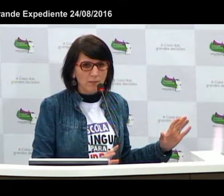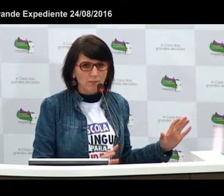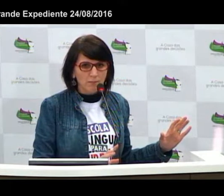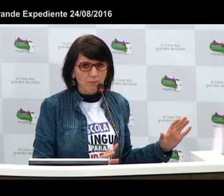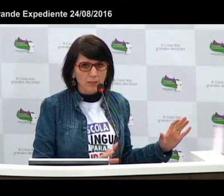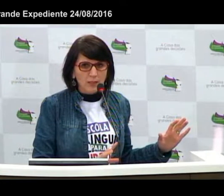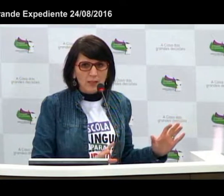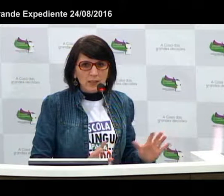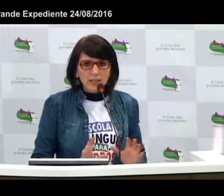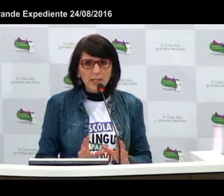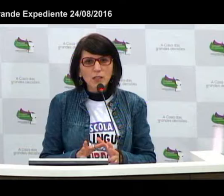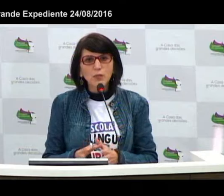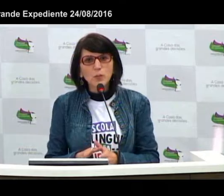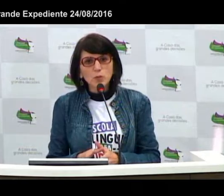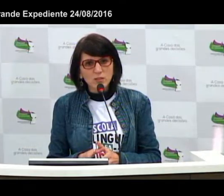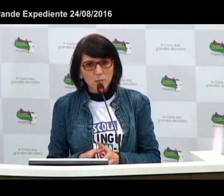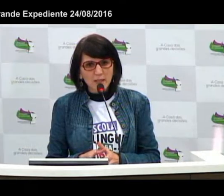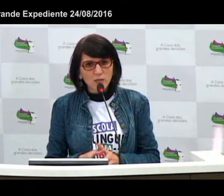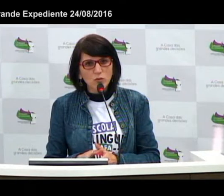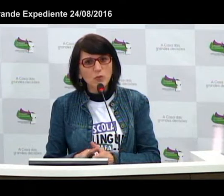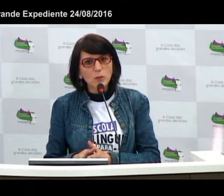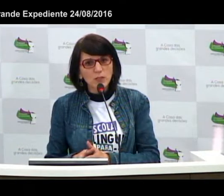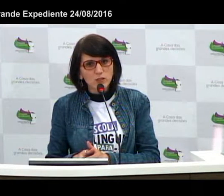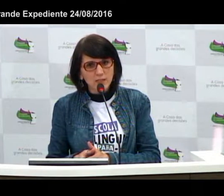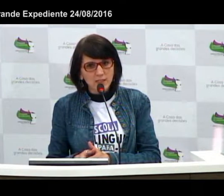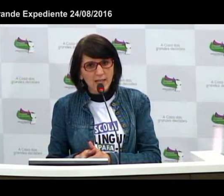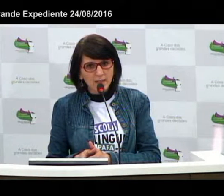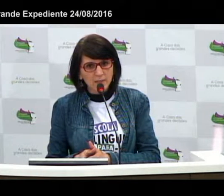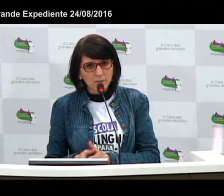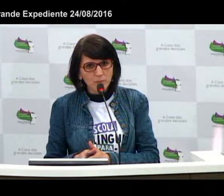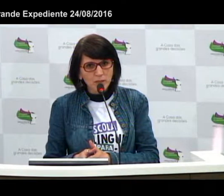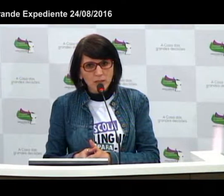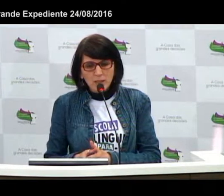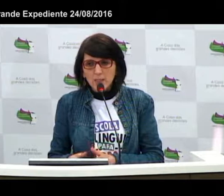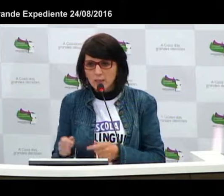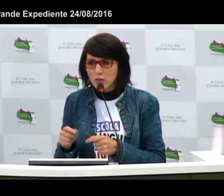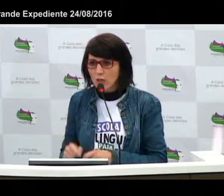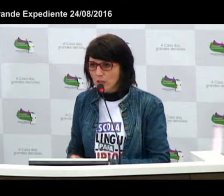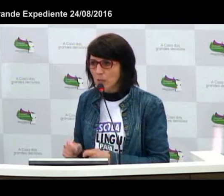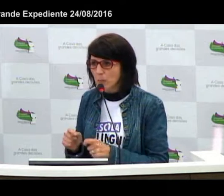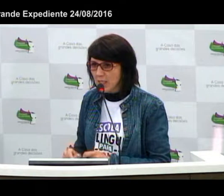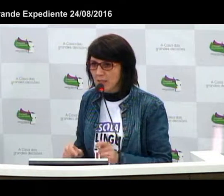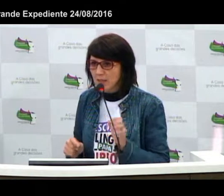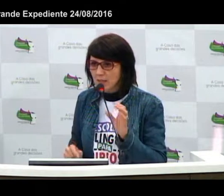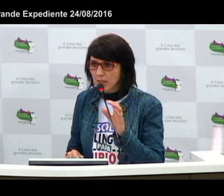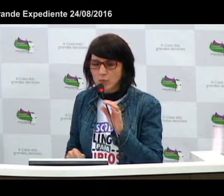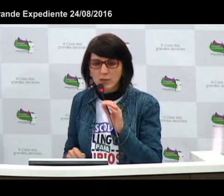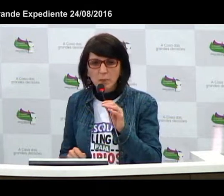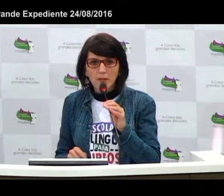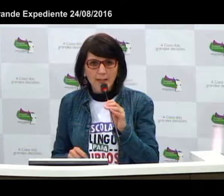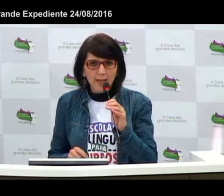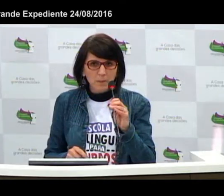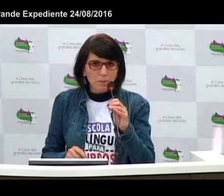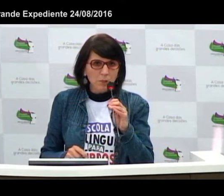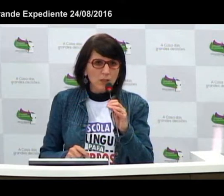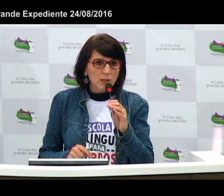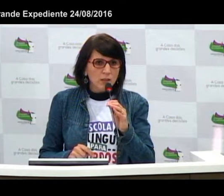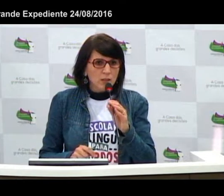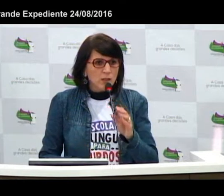pessoa. E ela foi para os espaços e foi para a sociedade. E nós precisamos